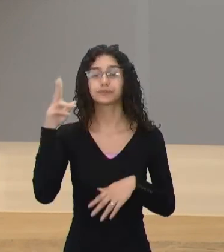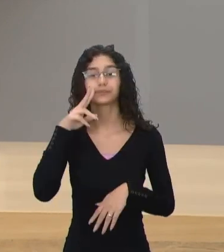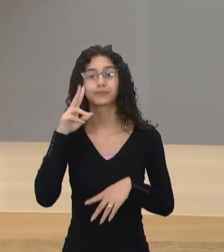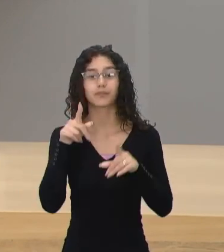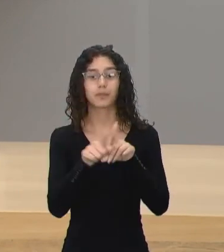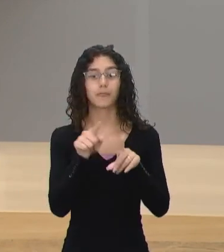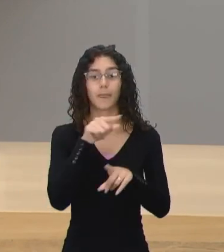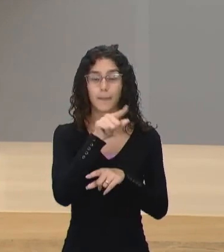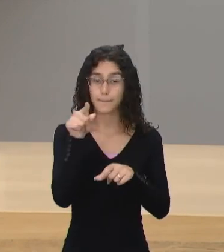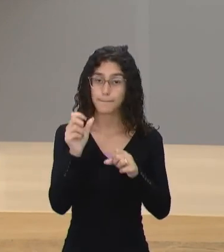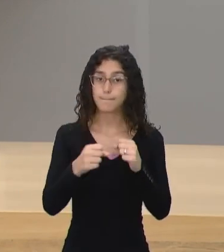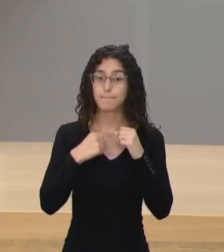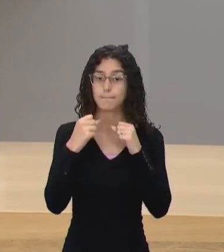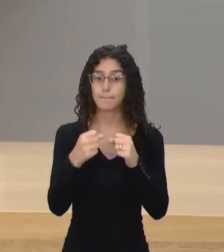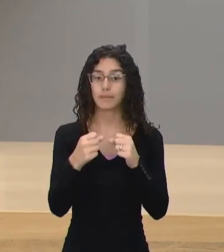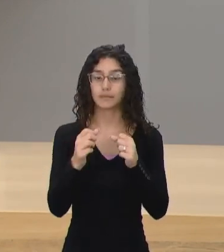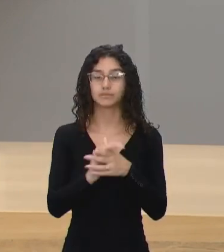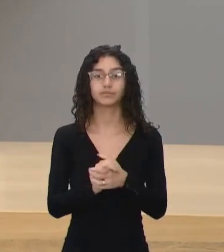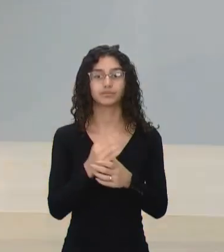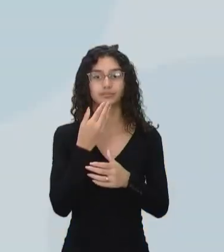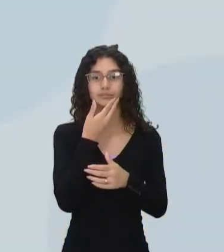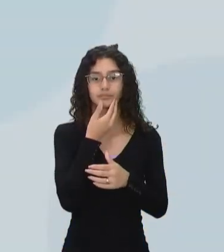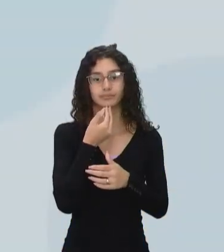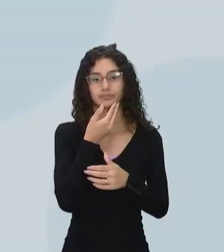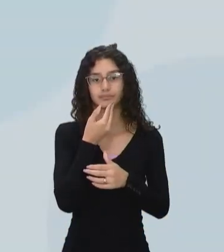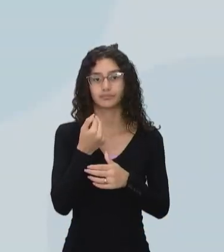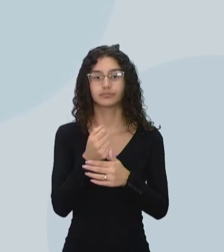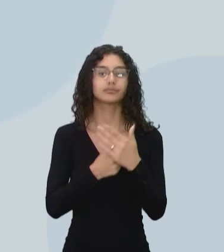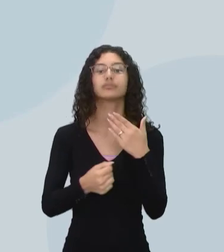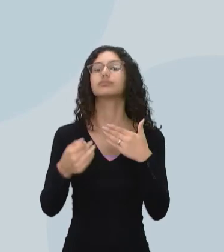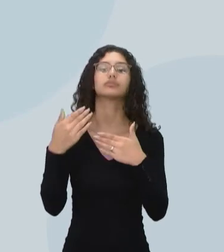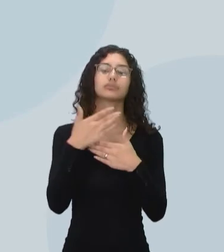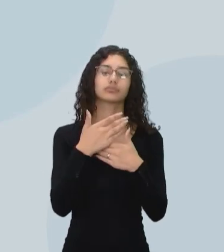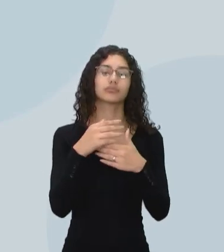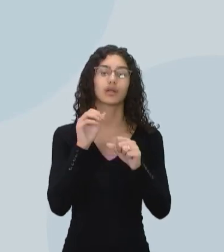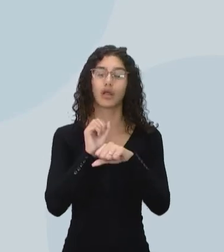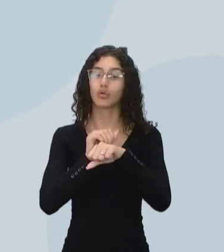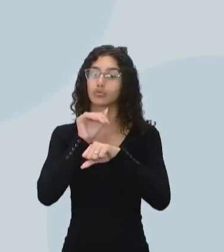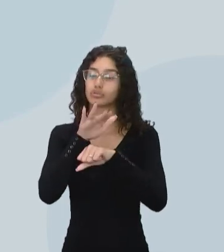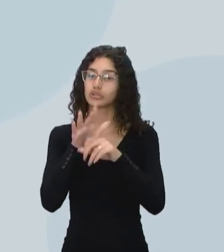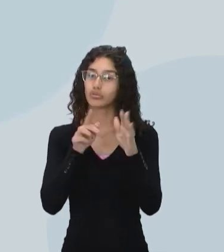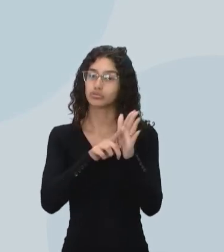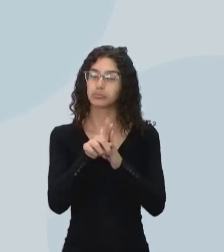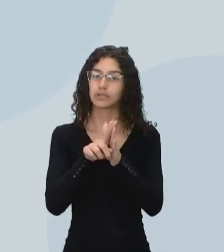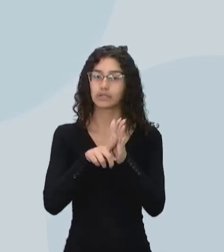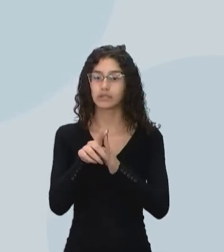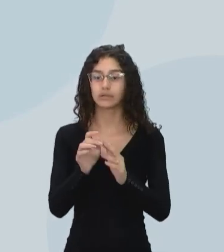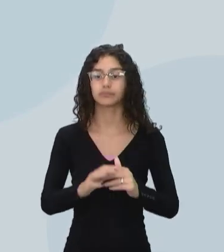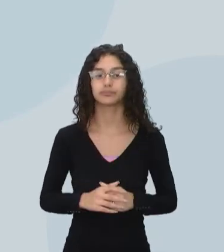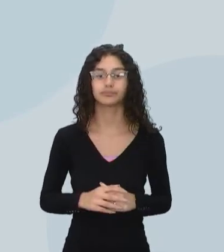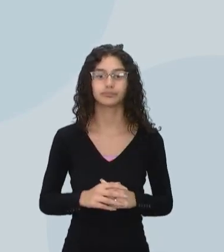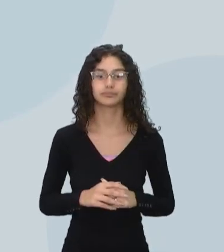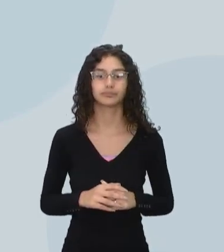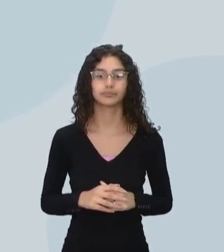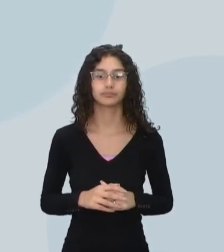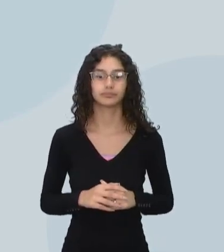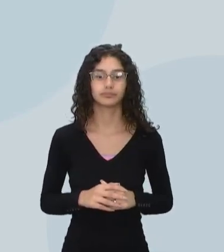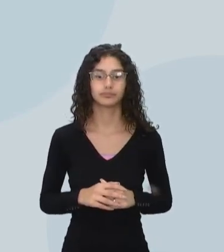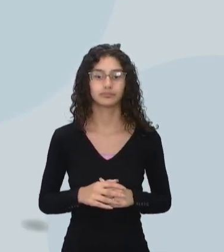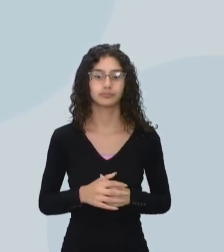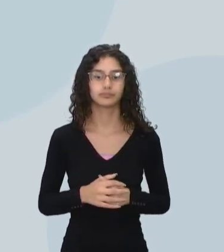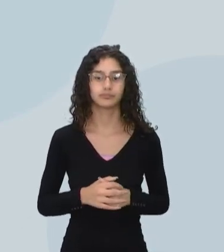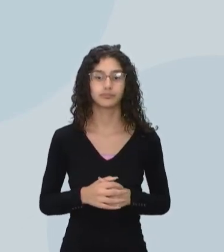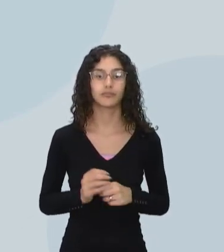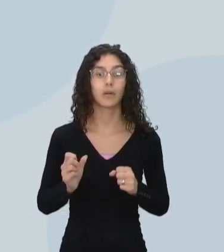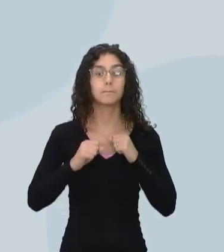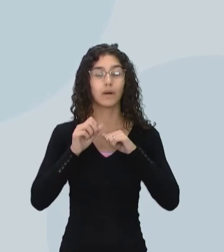lembrando que vocês podem, vamos voltar aí para as nossas sugestões de pesquisa, vou passar aqui rapidinho.